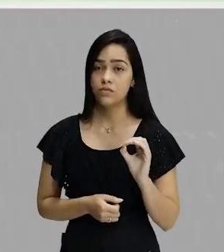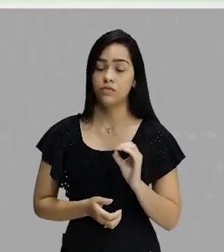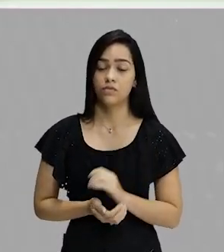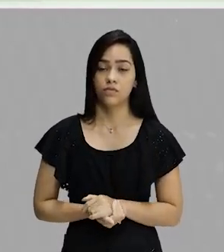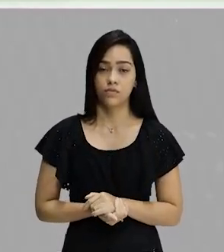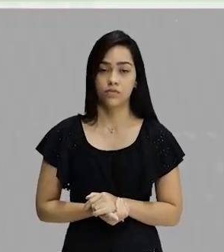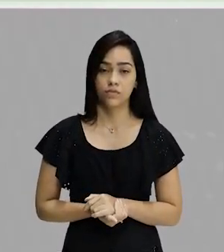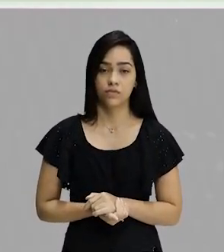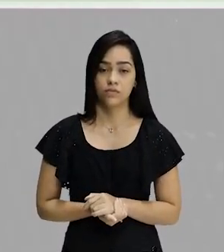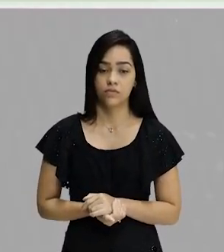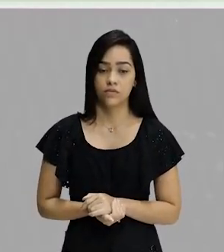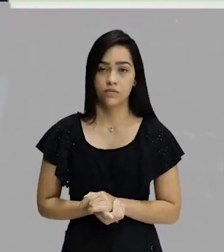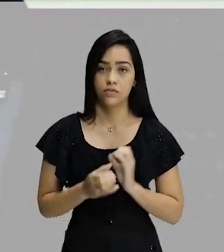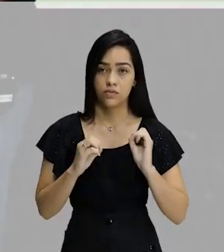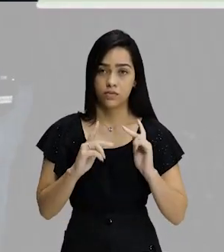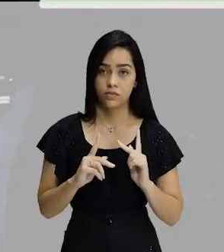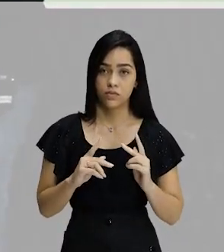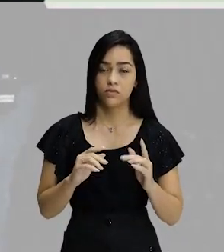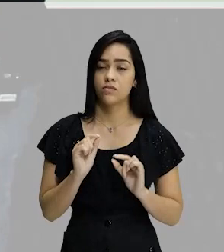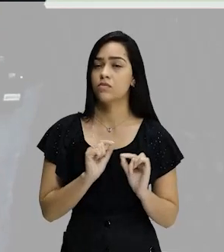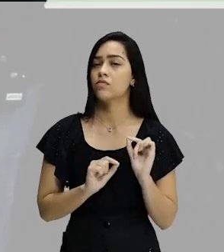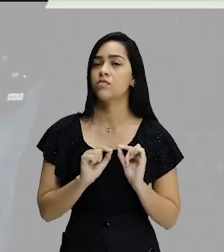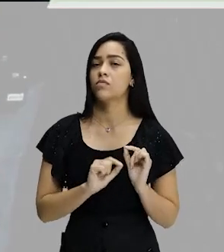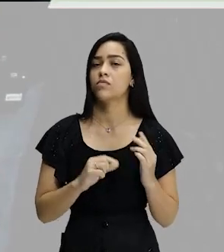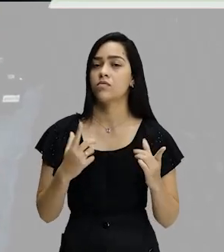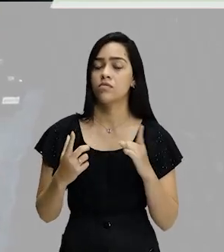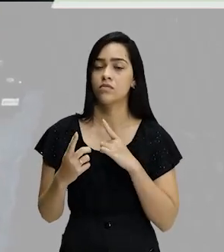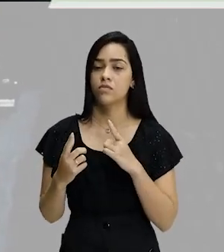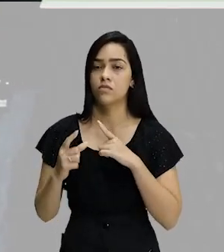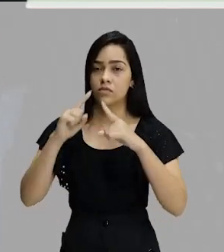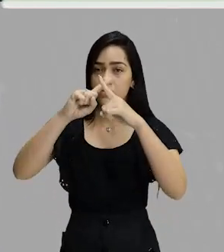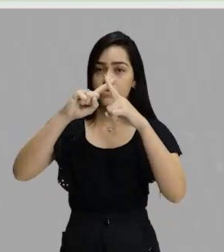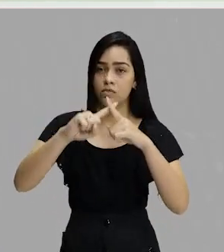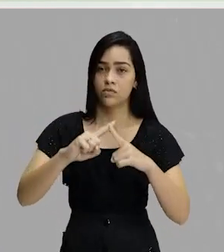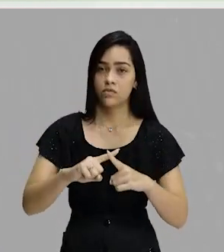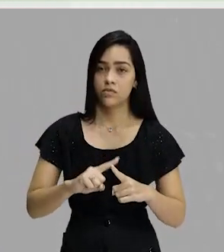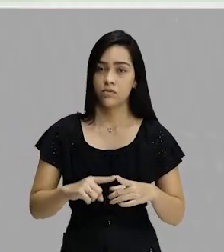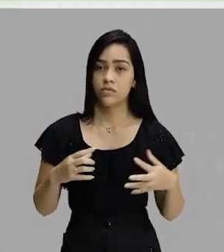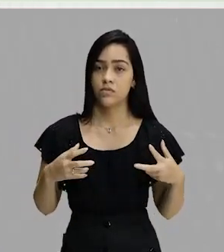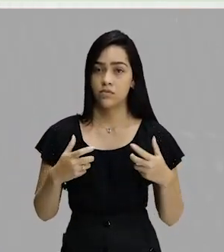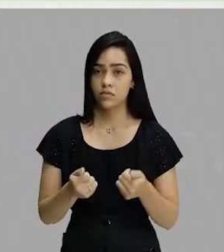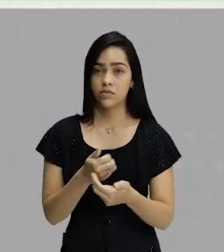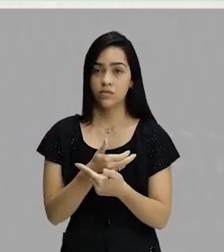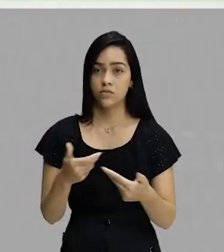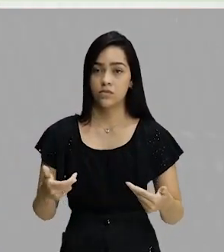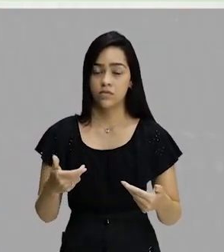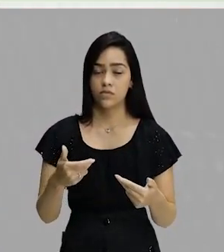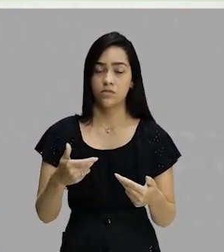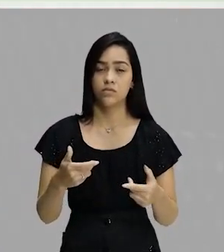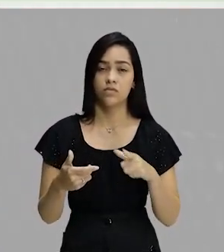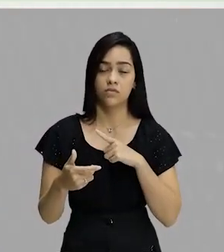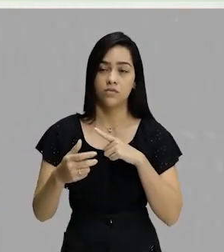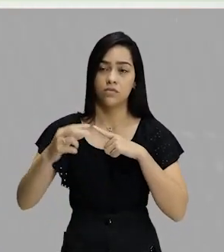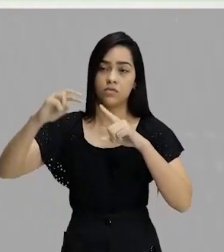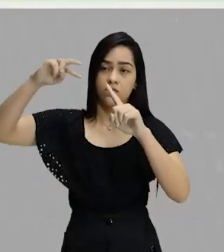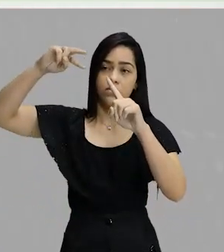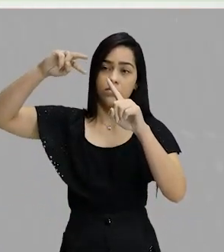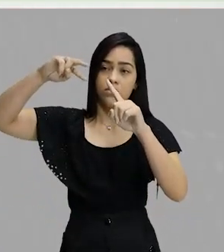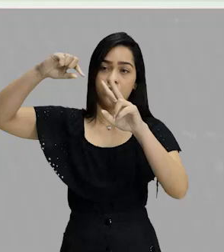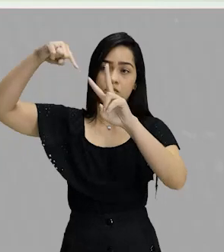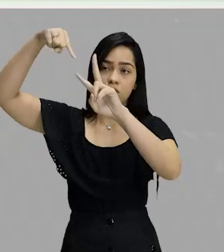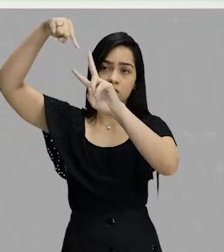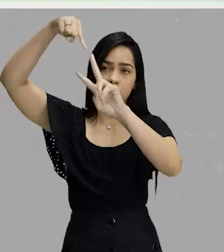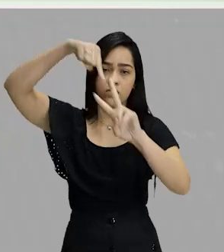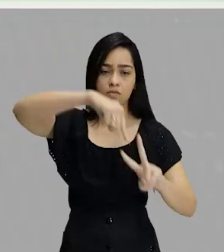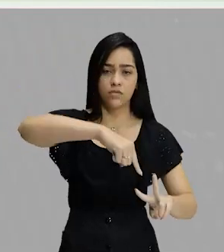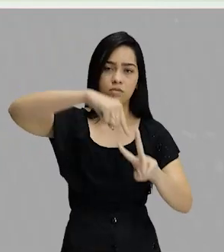0. Beleza, vamos fazer o quê? Vamos fazer as multiplicações das diagonais, né? Vamos fazer a multiplicação aqui, tanto